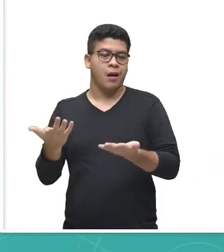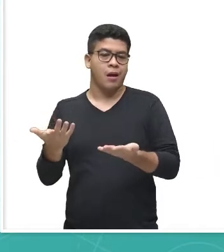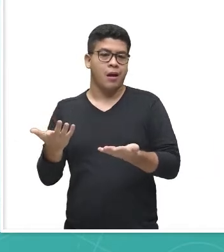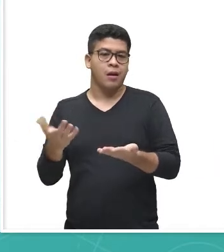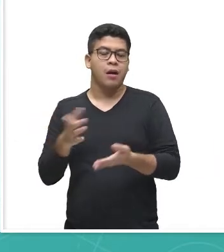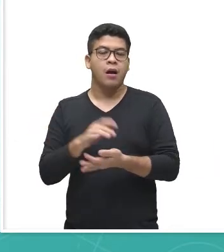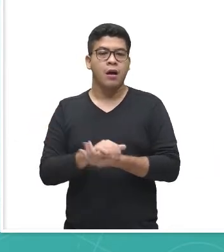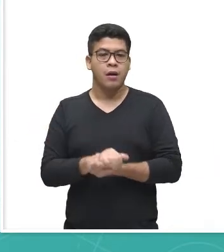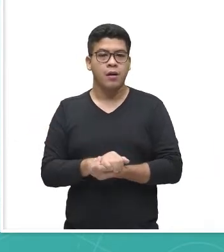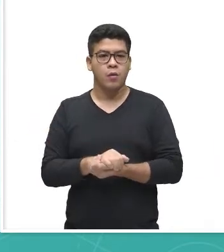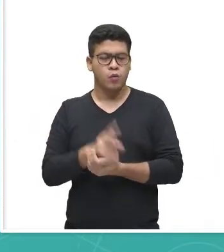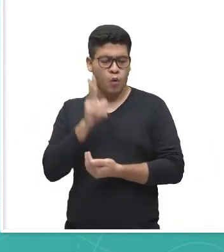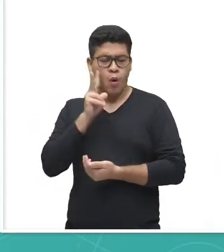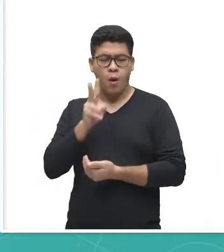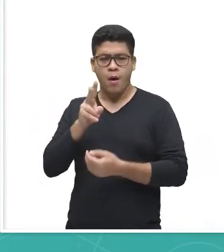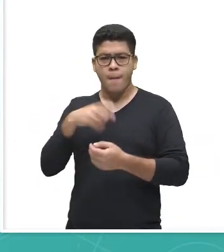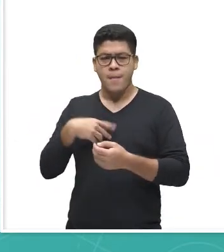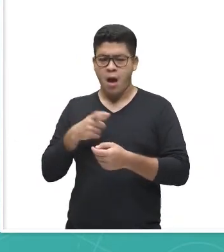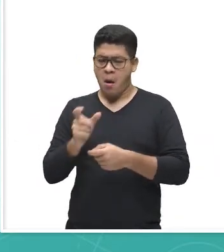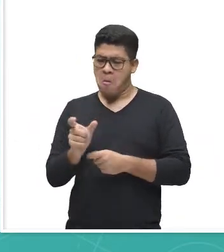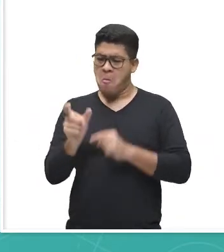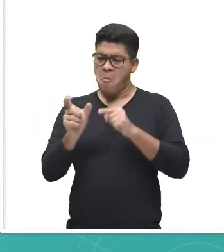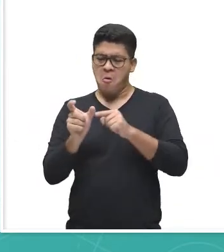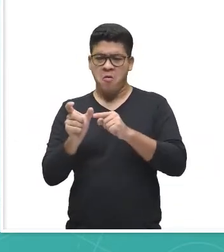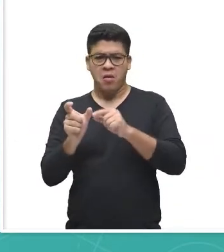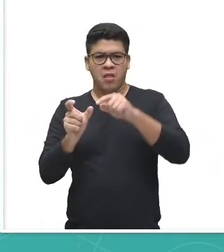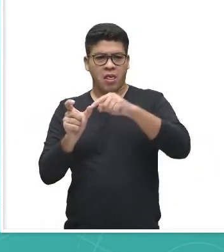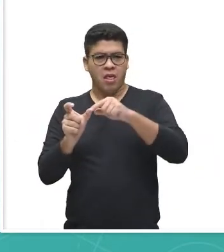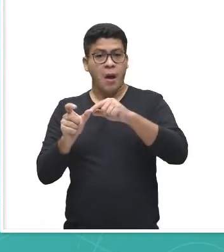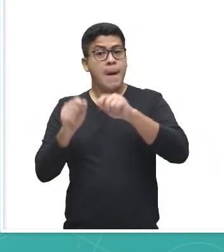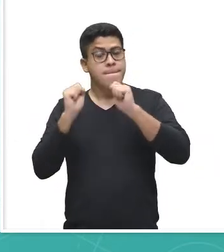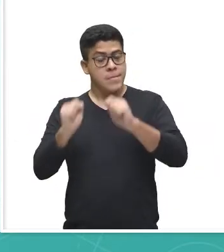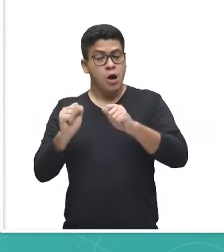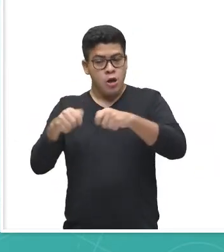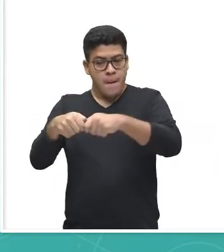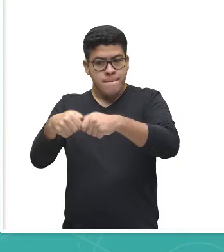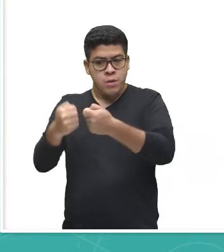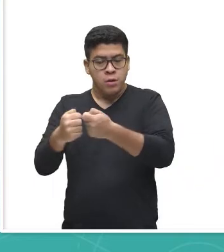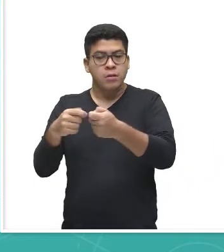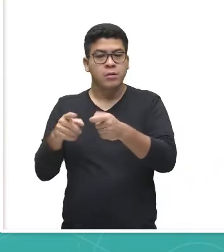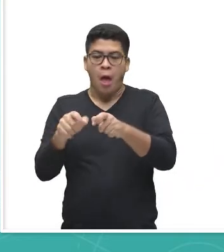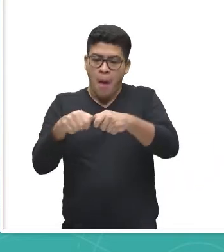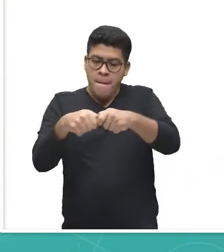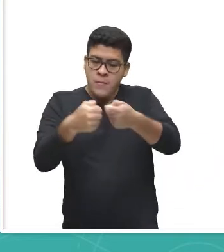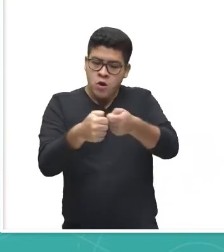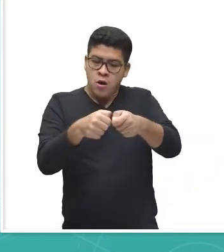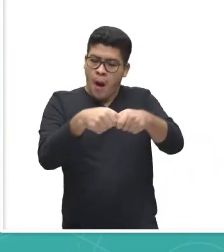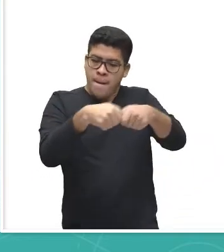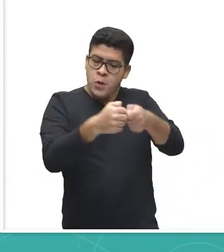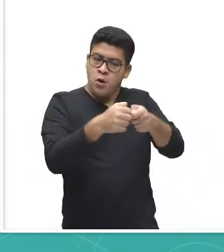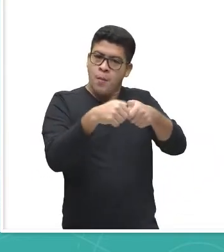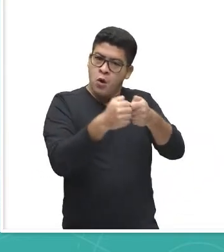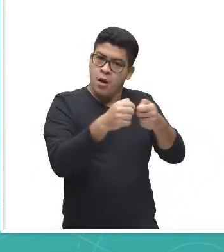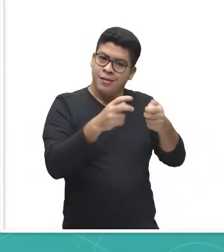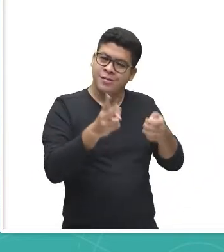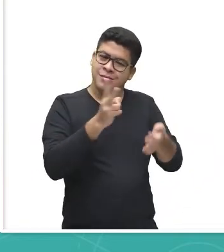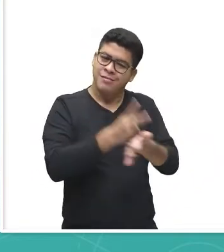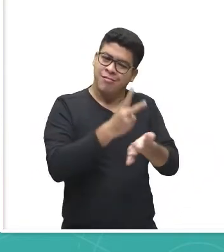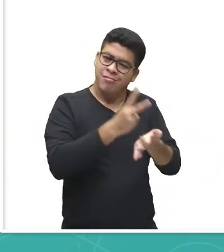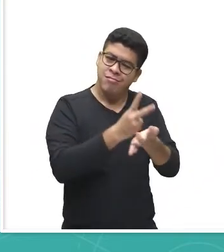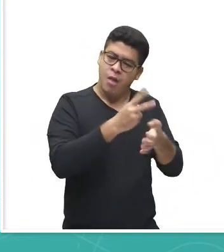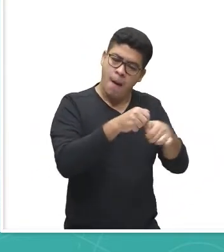caiu. Né, caiu ali no chão, quebrou em várias partes. Né? A gente sabe que o vidro vai quebrar em partes bem miúdas